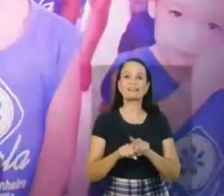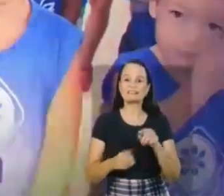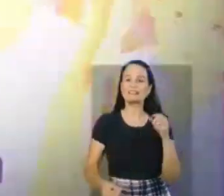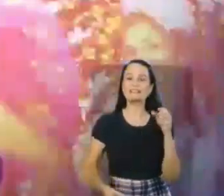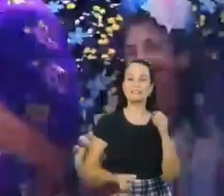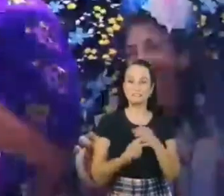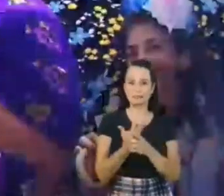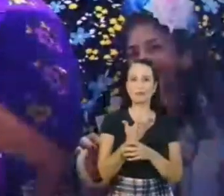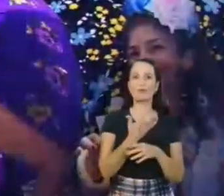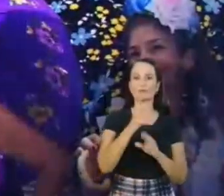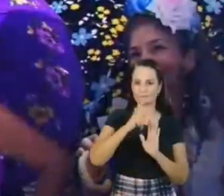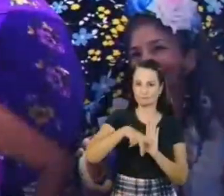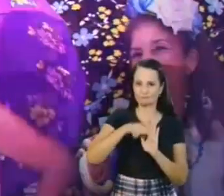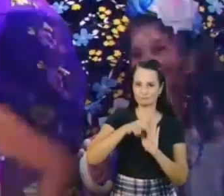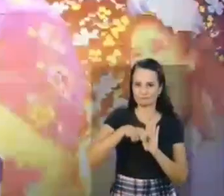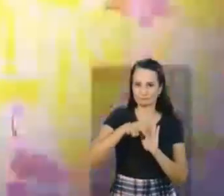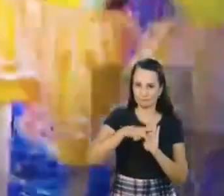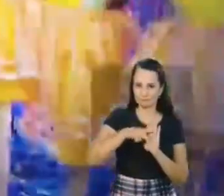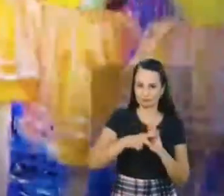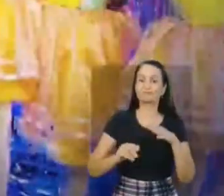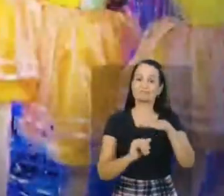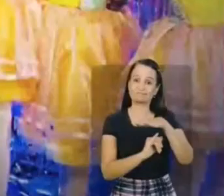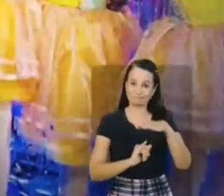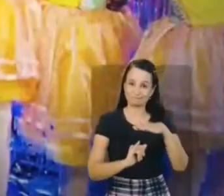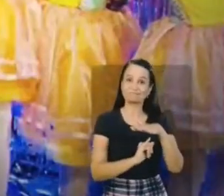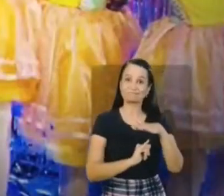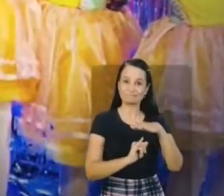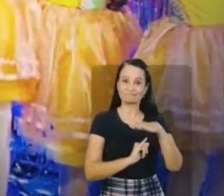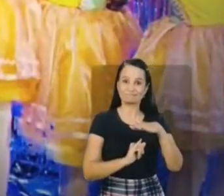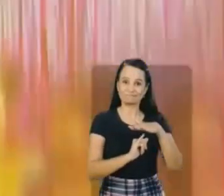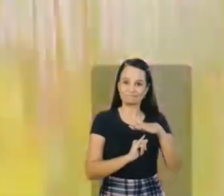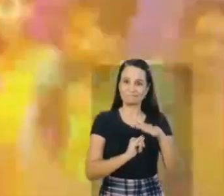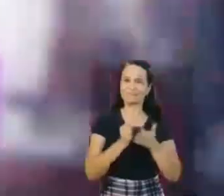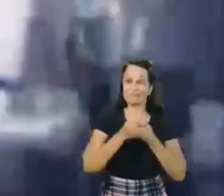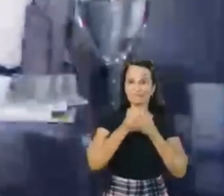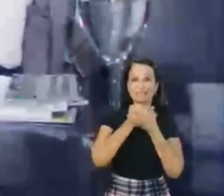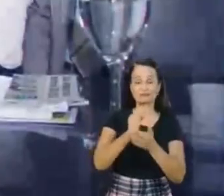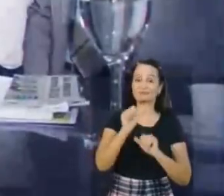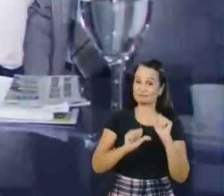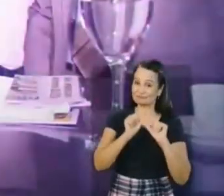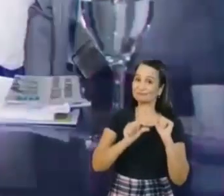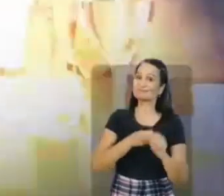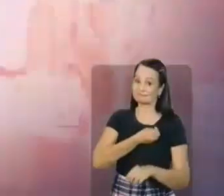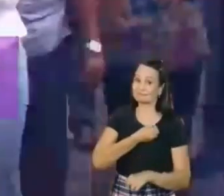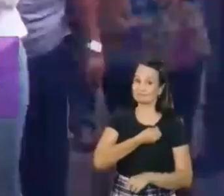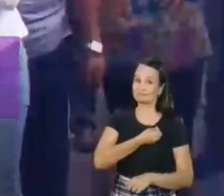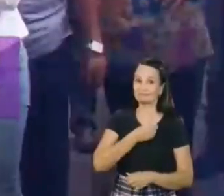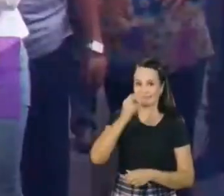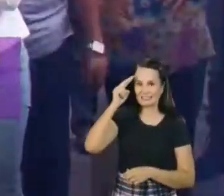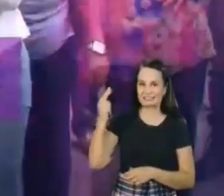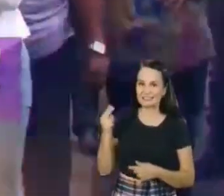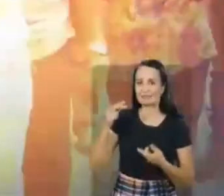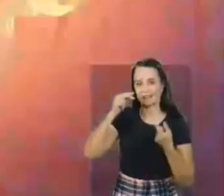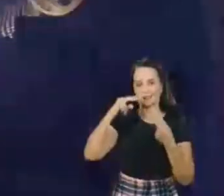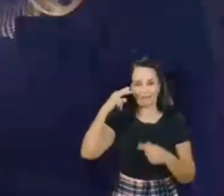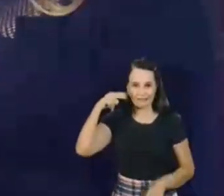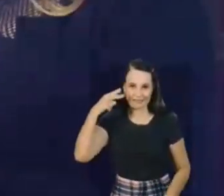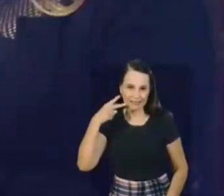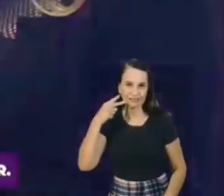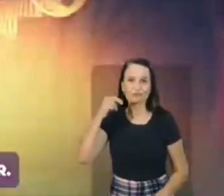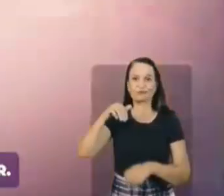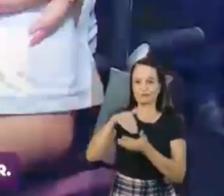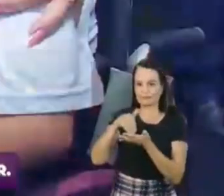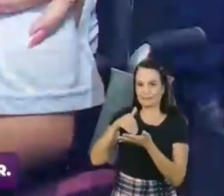Escola Amintas e o Instituto Ideias, que ajudam a transformar vidas. Nilce foi vereadora, secretária municipal,